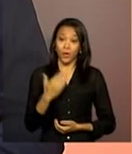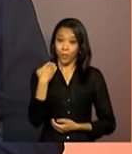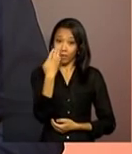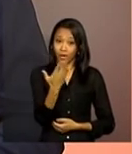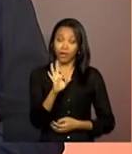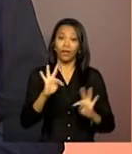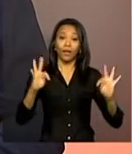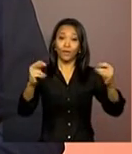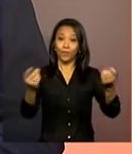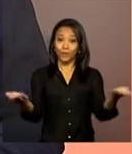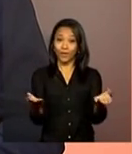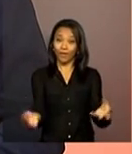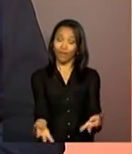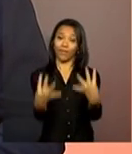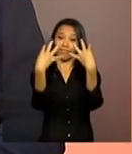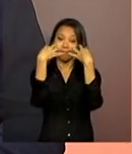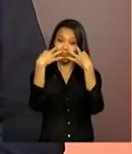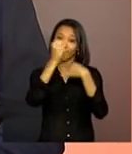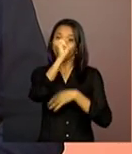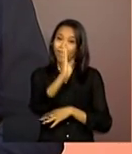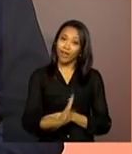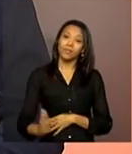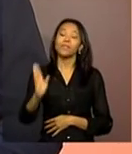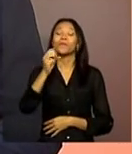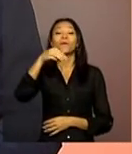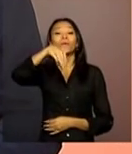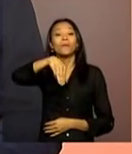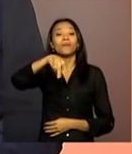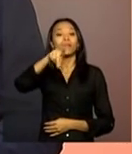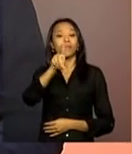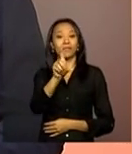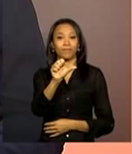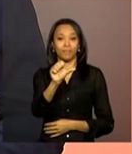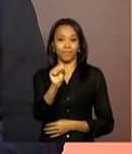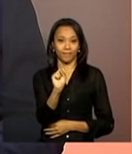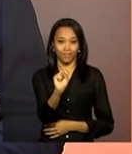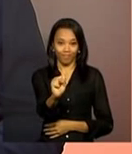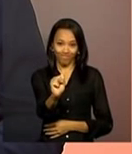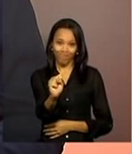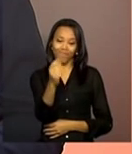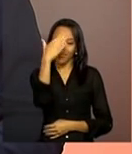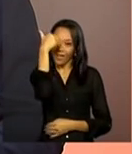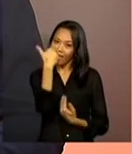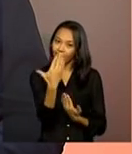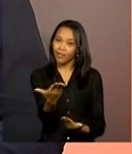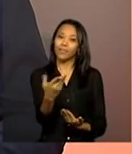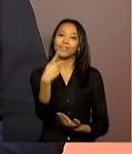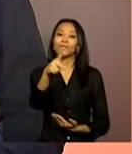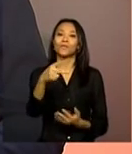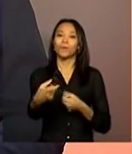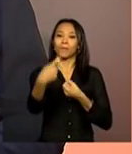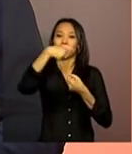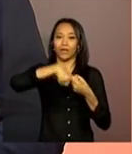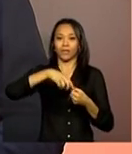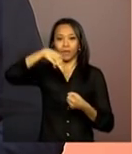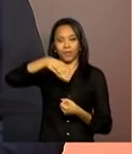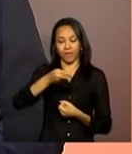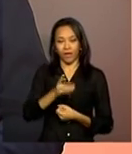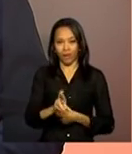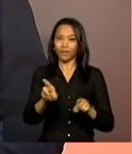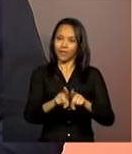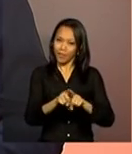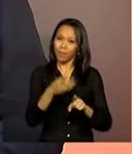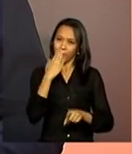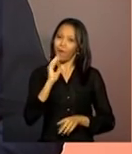todos que nos acompanharam em todo o Brasil o Ministério do Desenvolvimento Social e combate à fome agradece a parceria com a NBR e